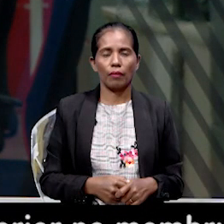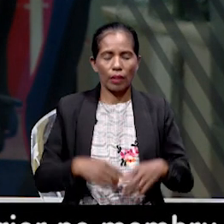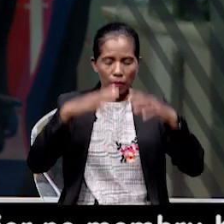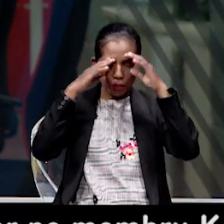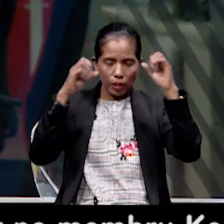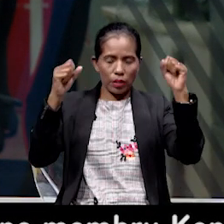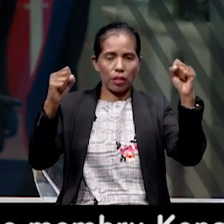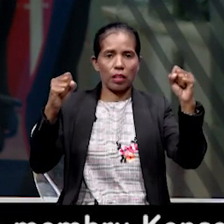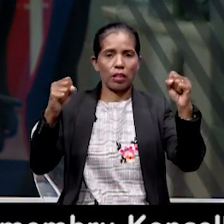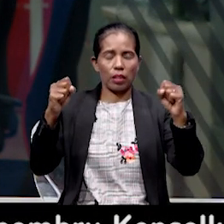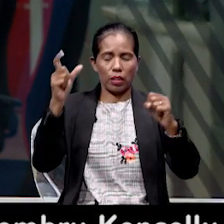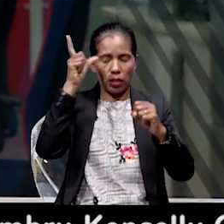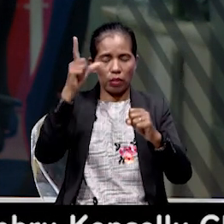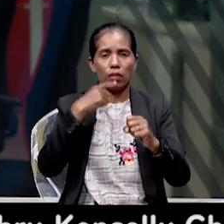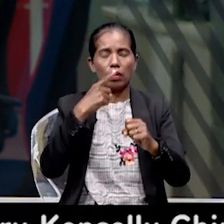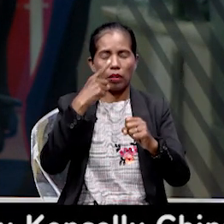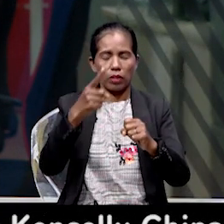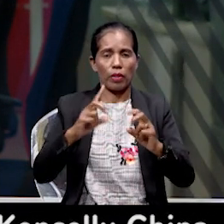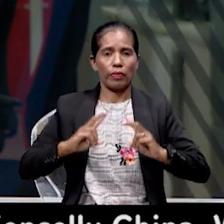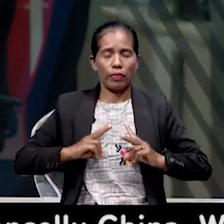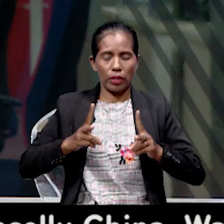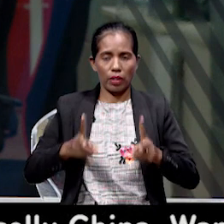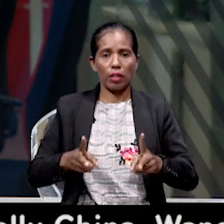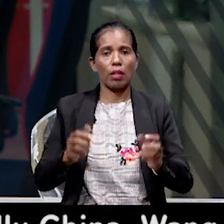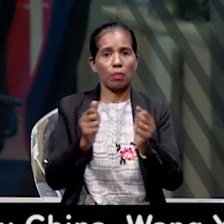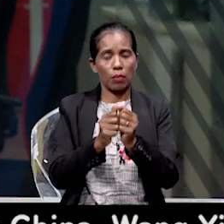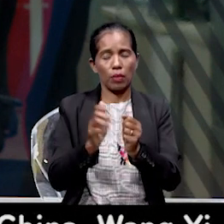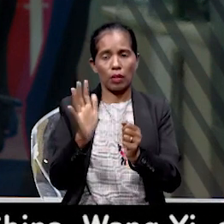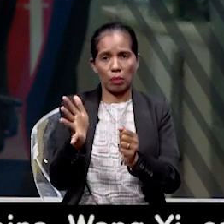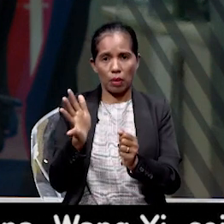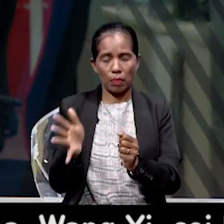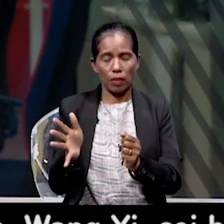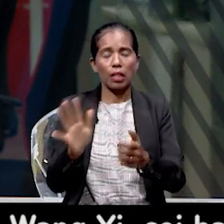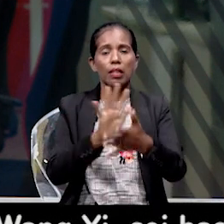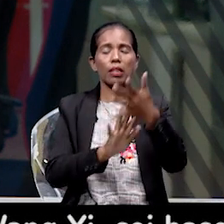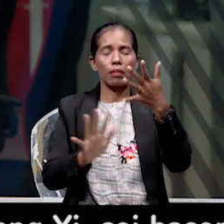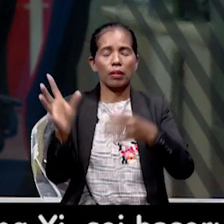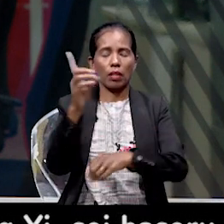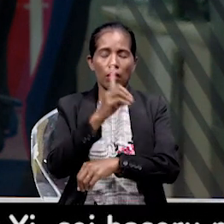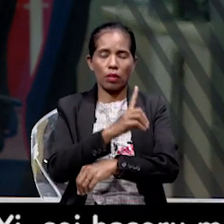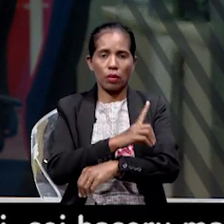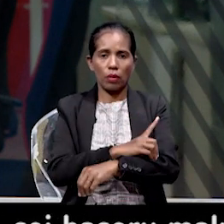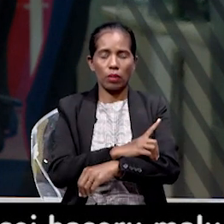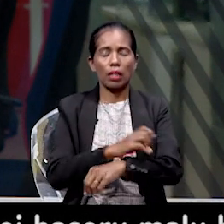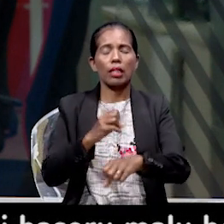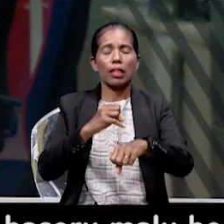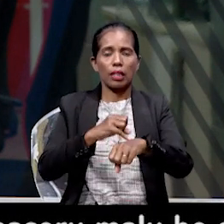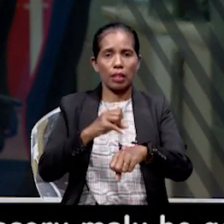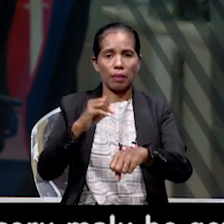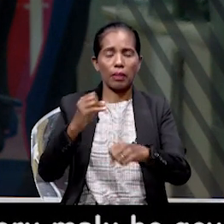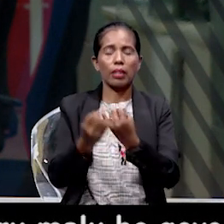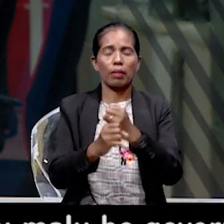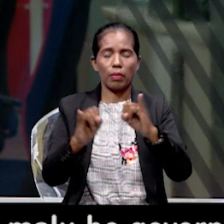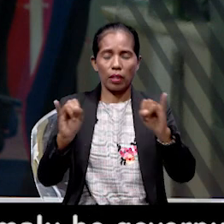Presidente da República se condecora veterano na Limanulu e a celebração loram proclamação independência